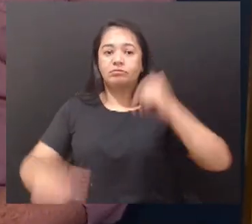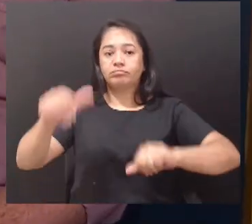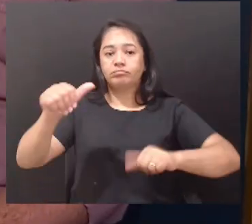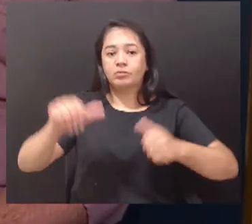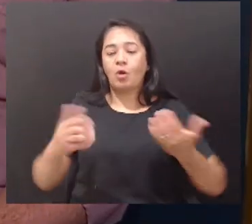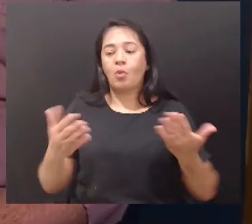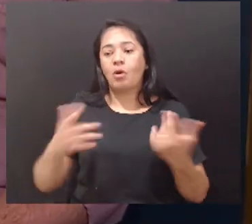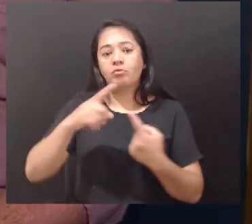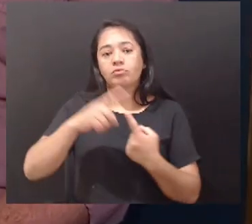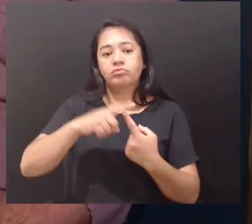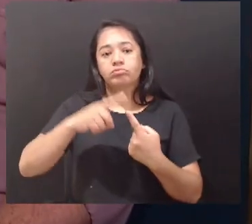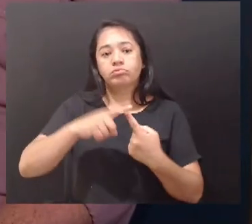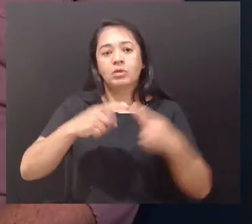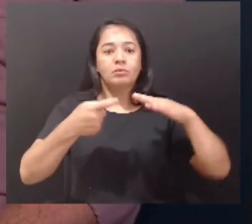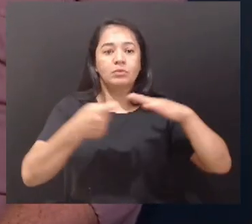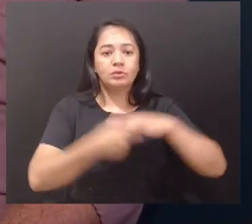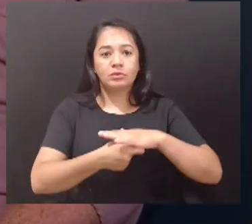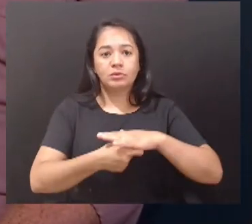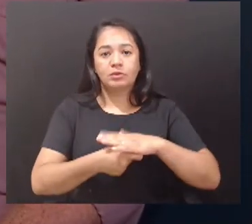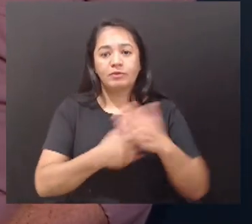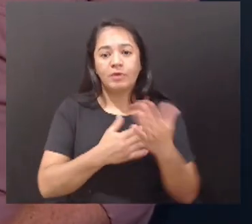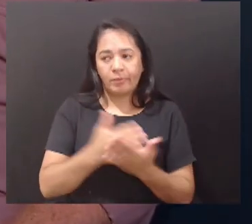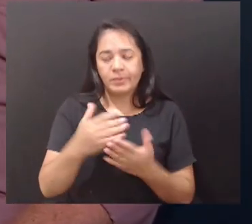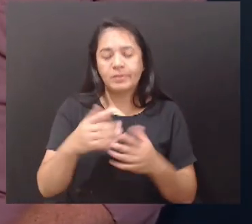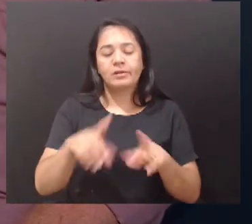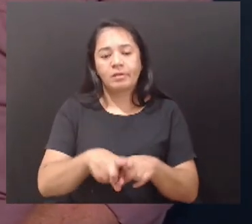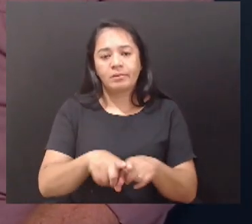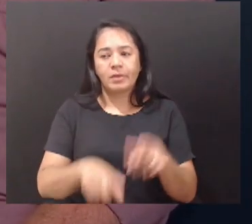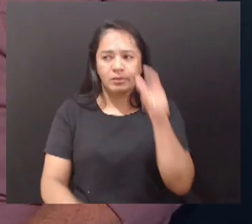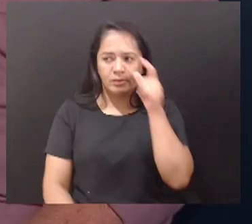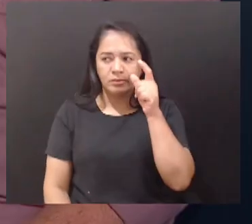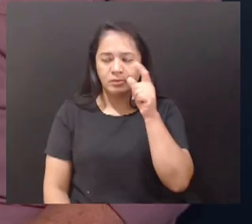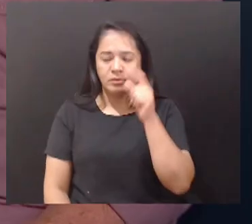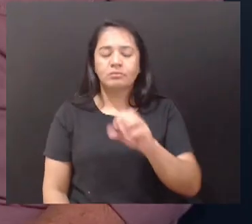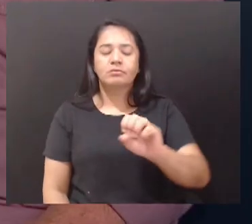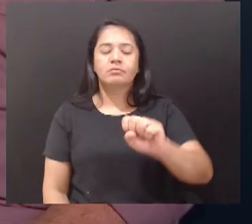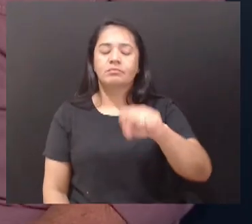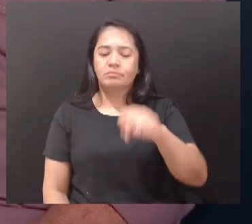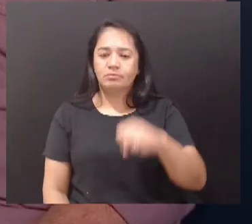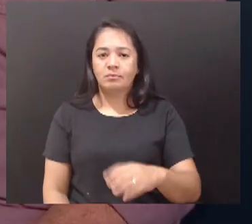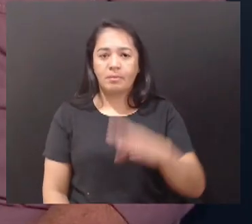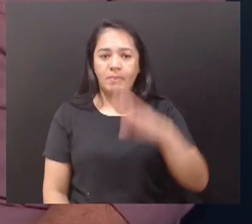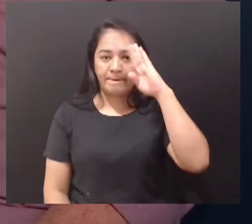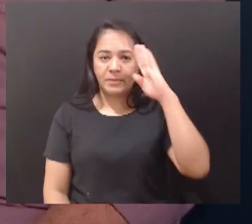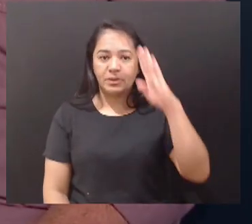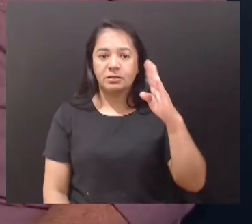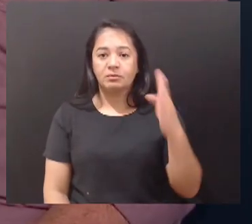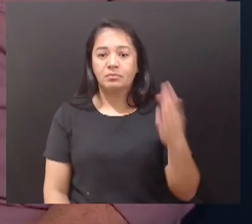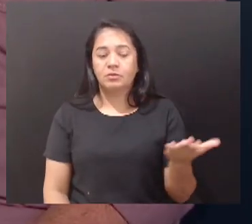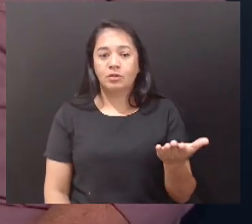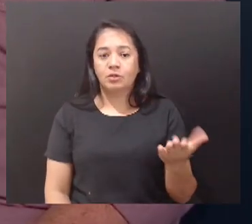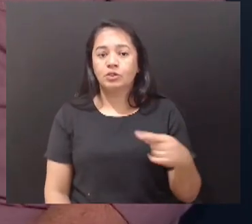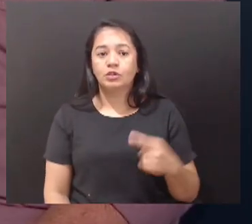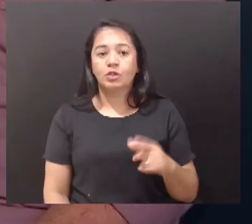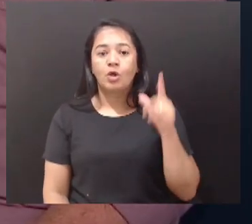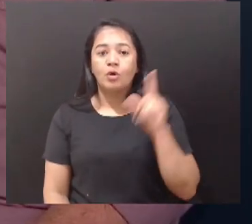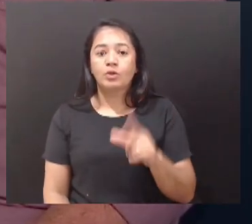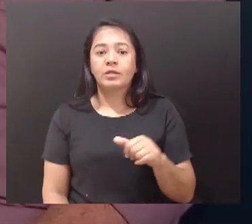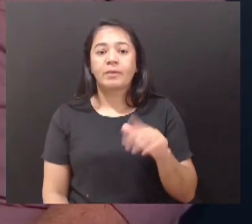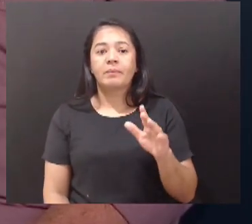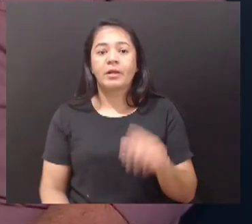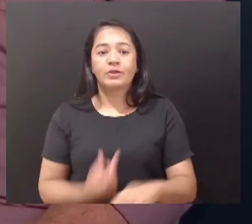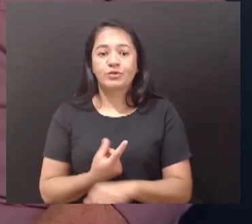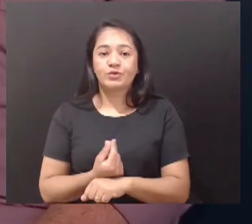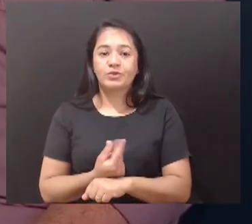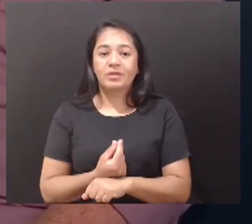vai entrar também é interessante. Com certeza. E aí, principalmente nesse caso, a gente considera mais a renda fixa, né? Porque é algo